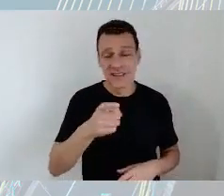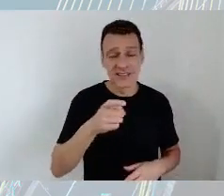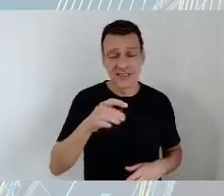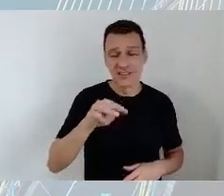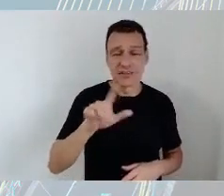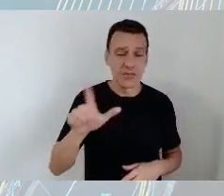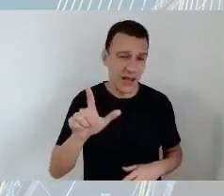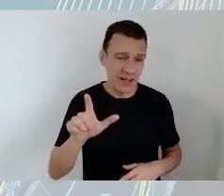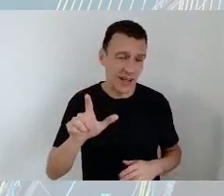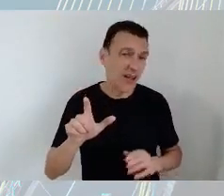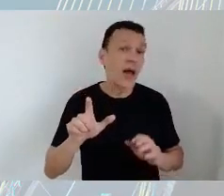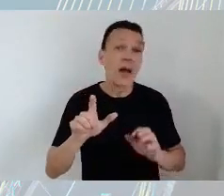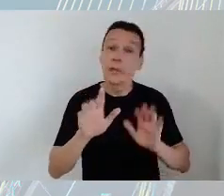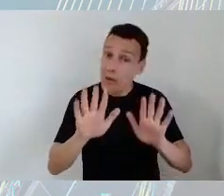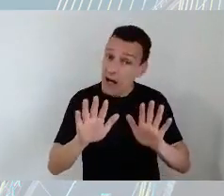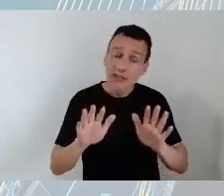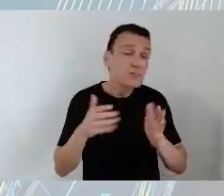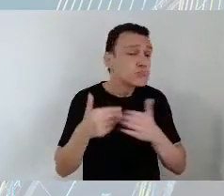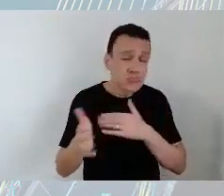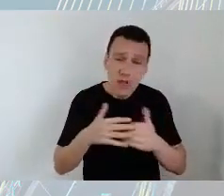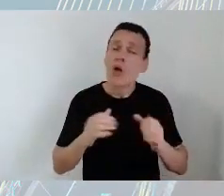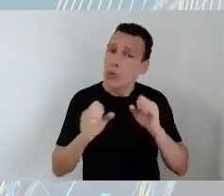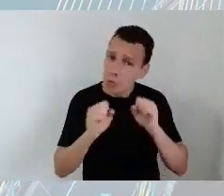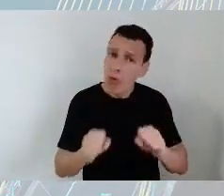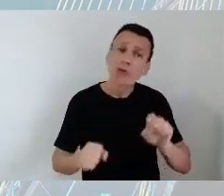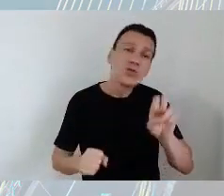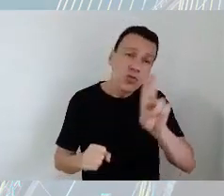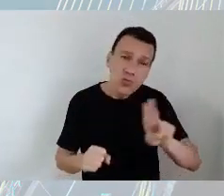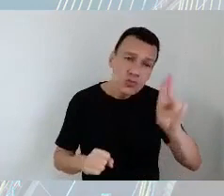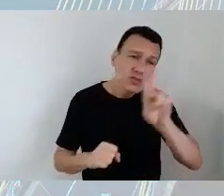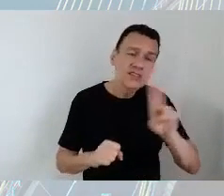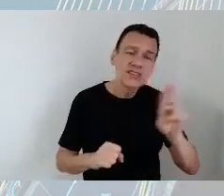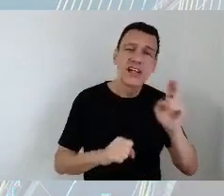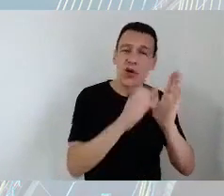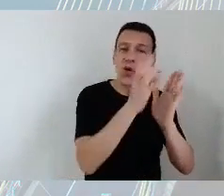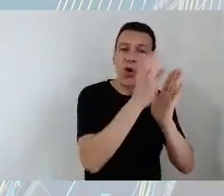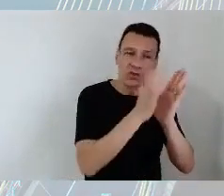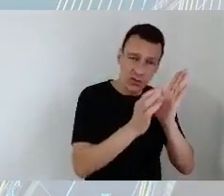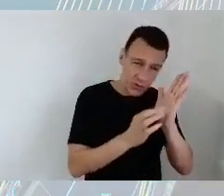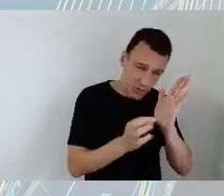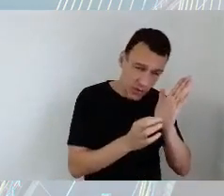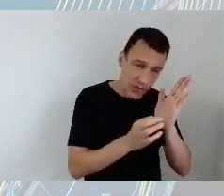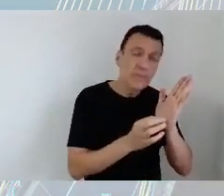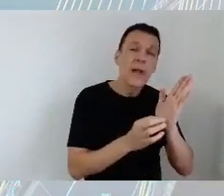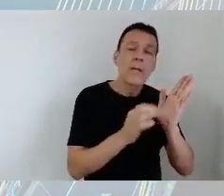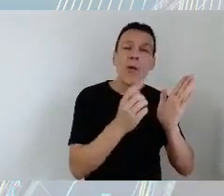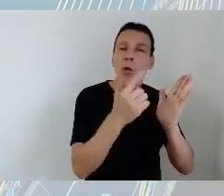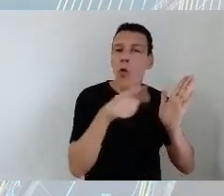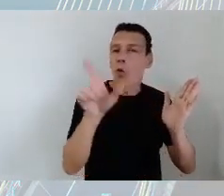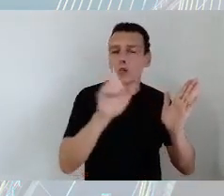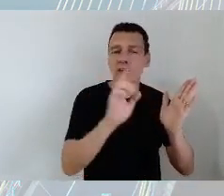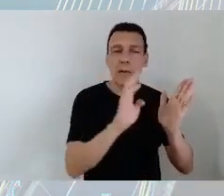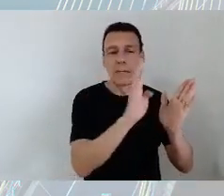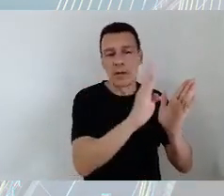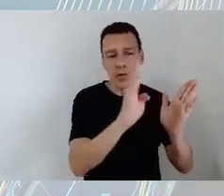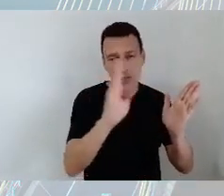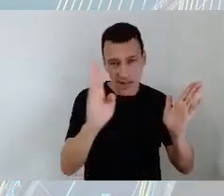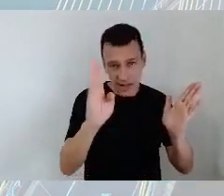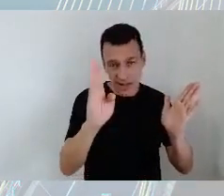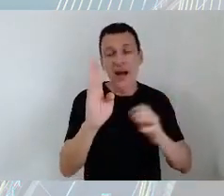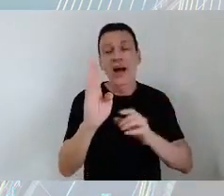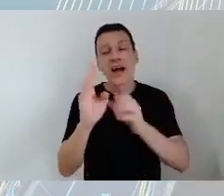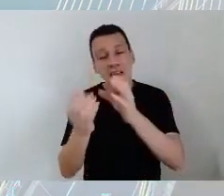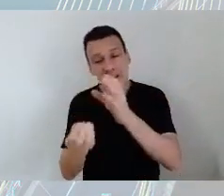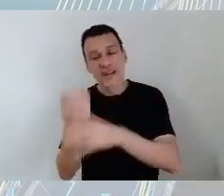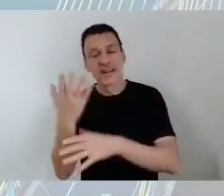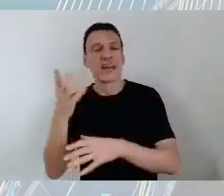e aí usar uma biblioteca que monta o XML para você. Então, não preciso ver se eu acertei o nó de início e o nó de fim, porque eu sempre erro.